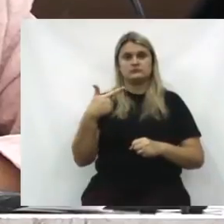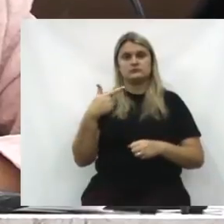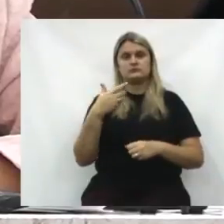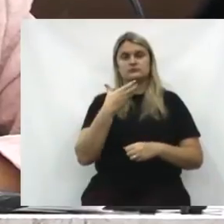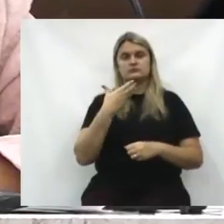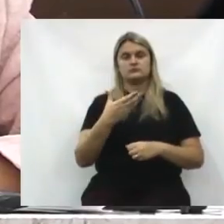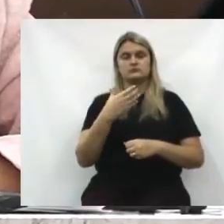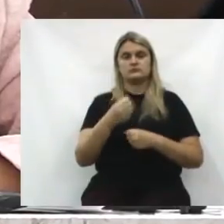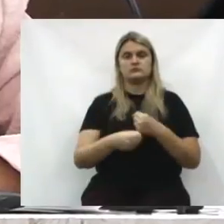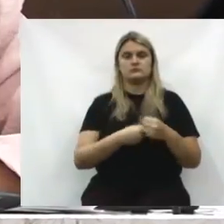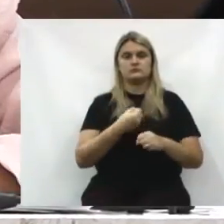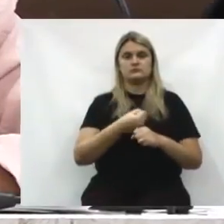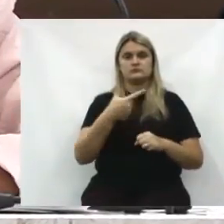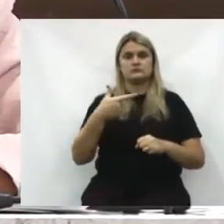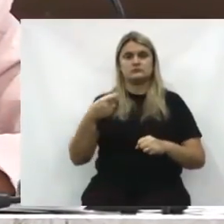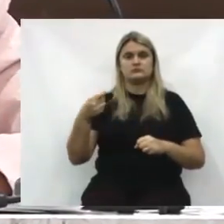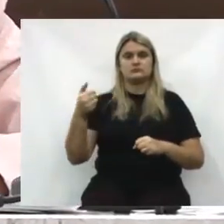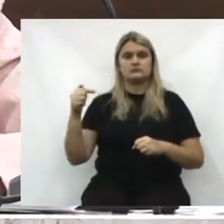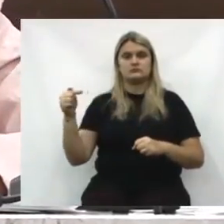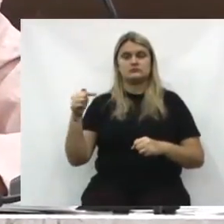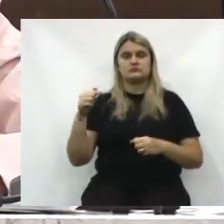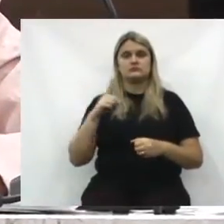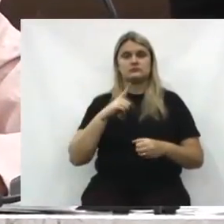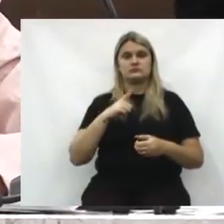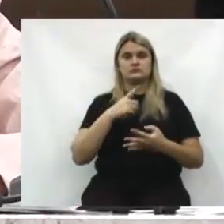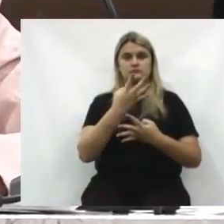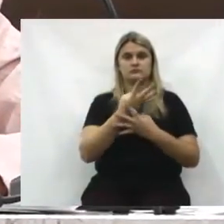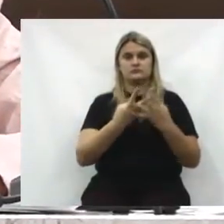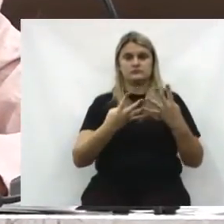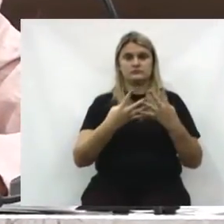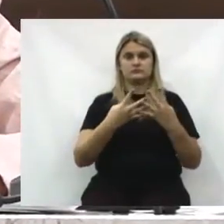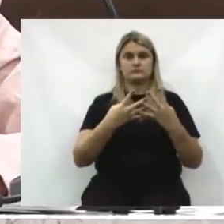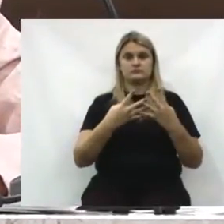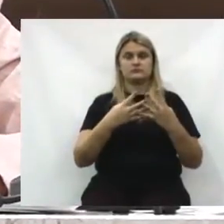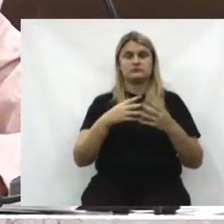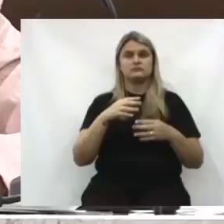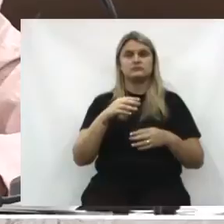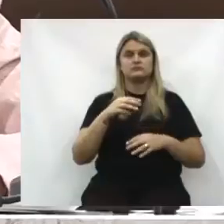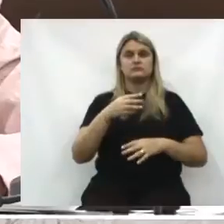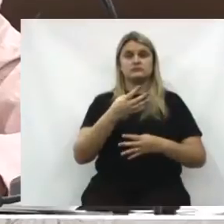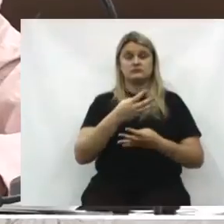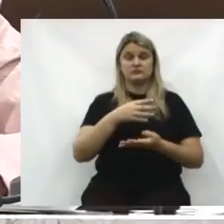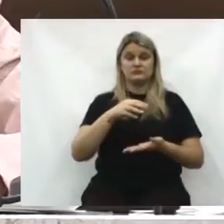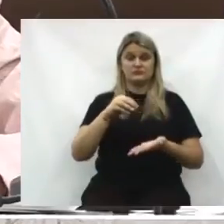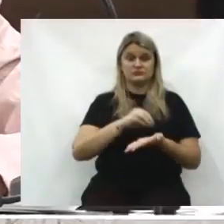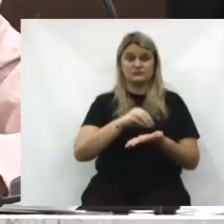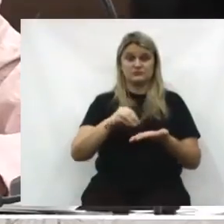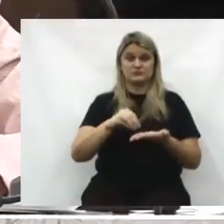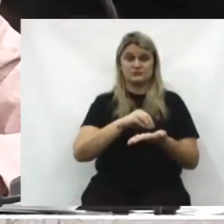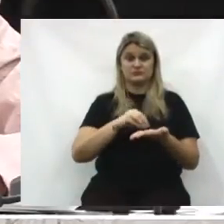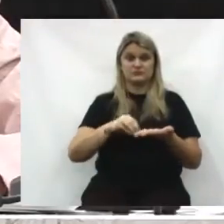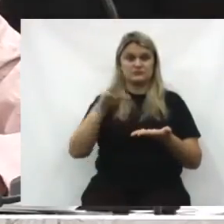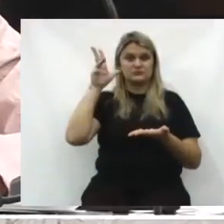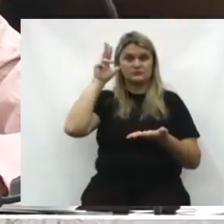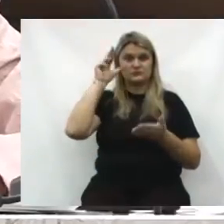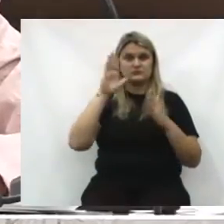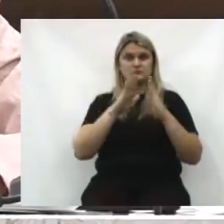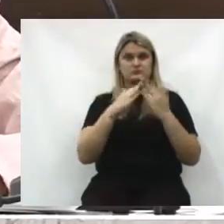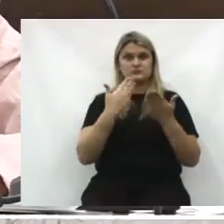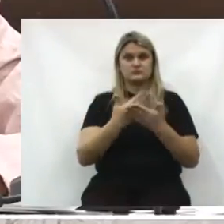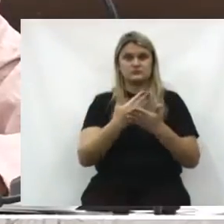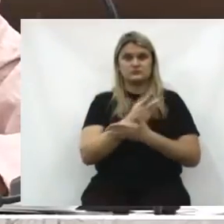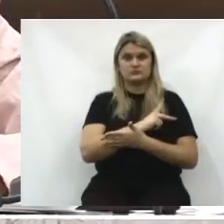3.518, de 12 de dezembro de 2007, e inclua na grade escolar a modalidade de xadrez